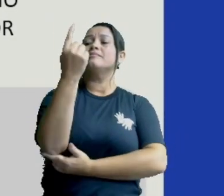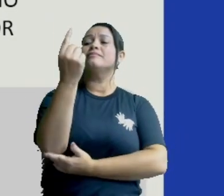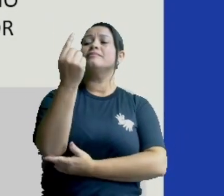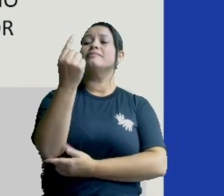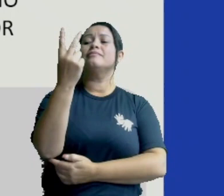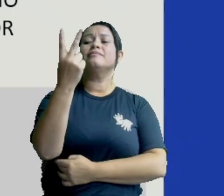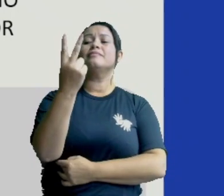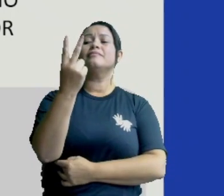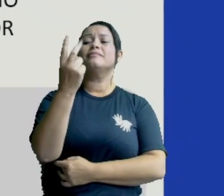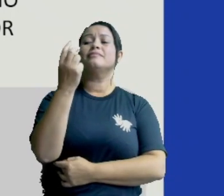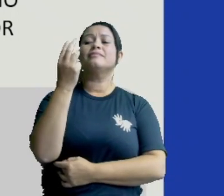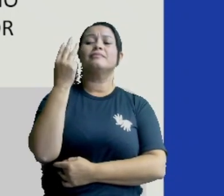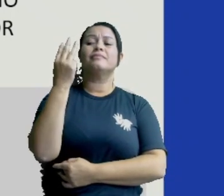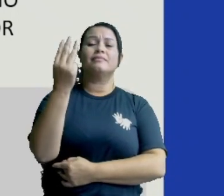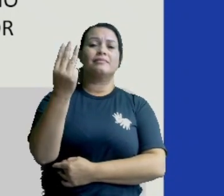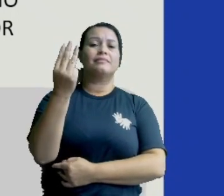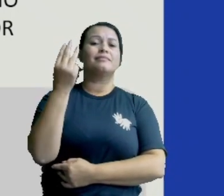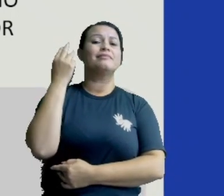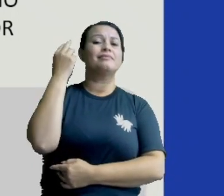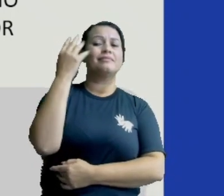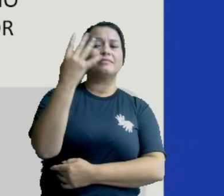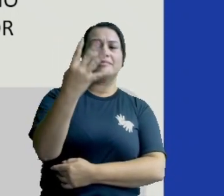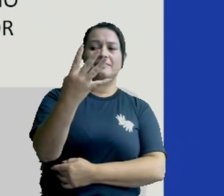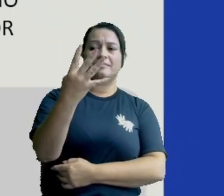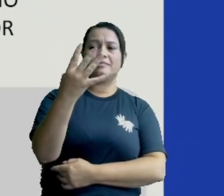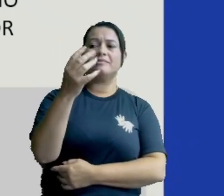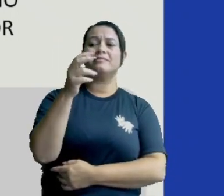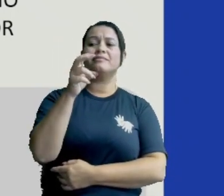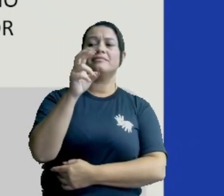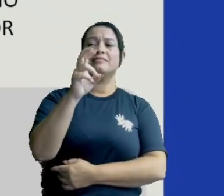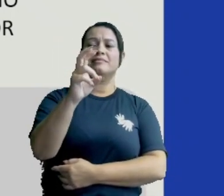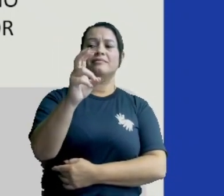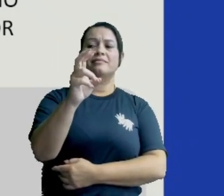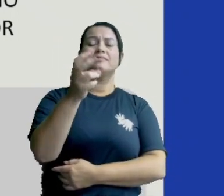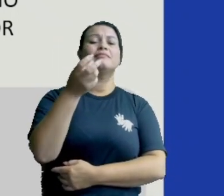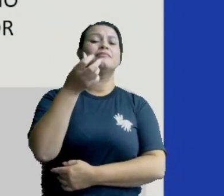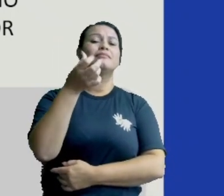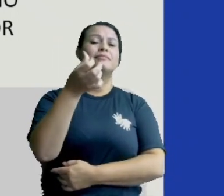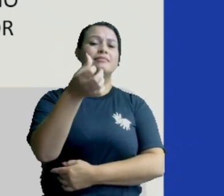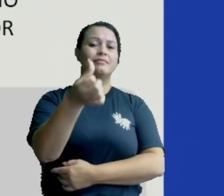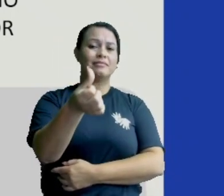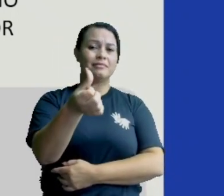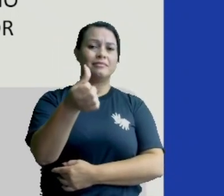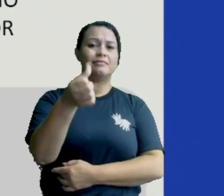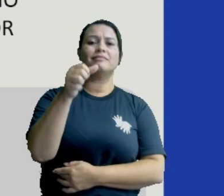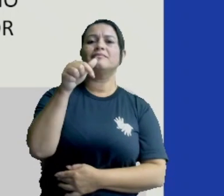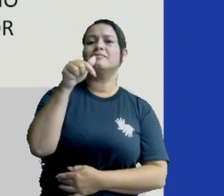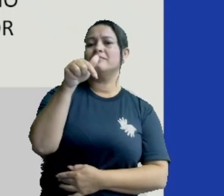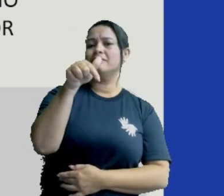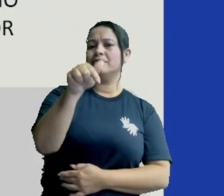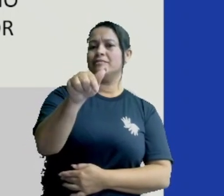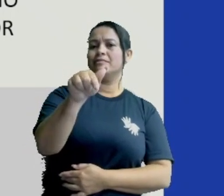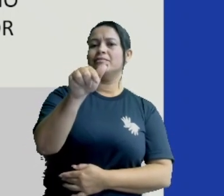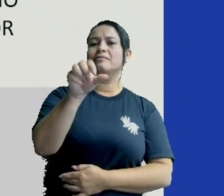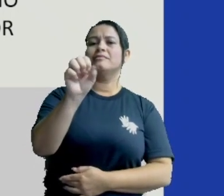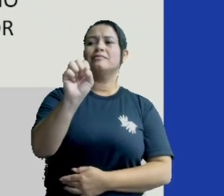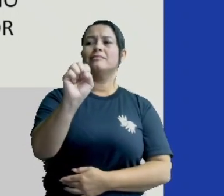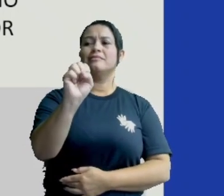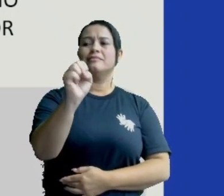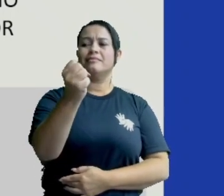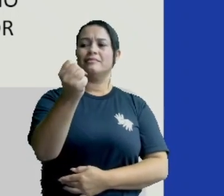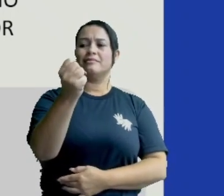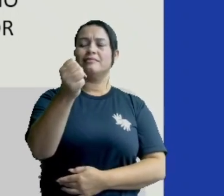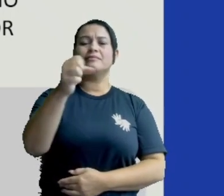1, 2, 3, 4, 5, 6,